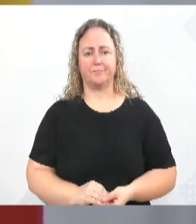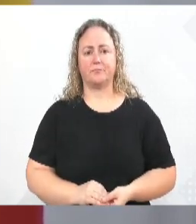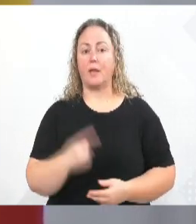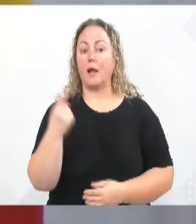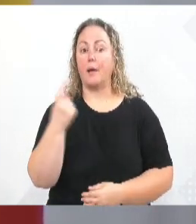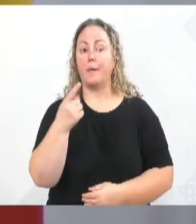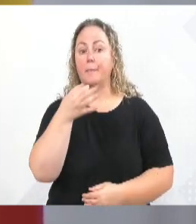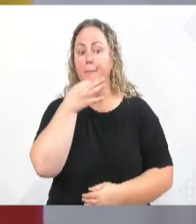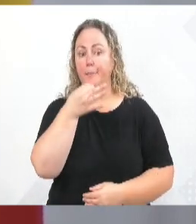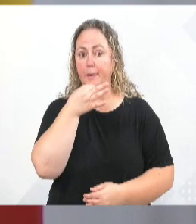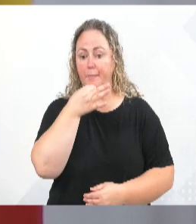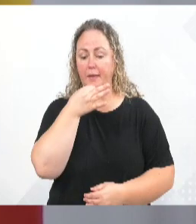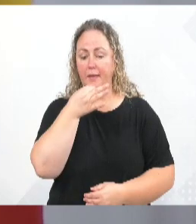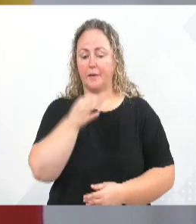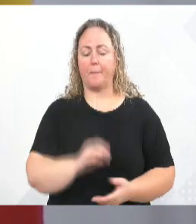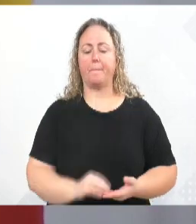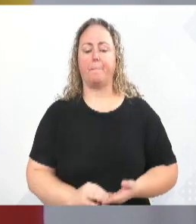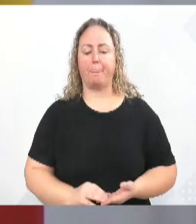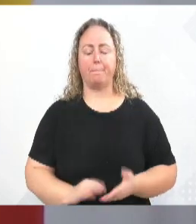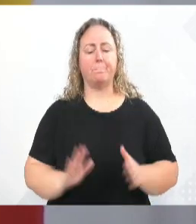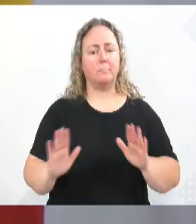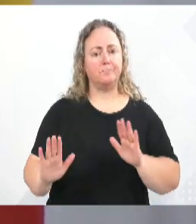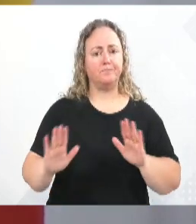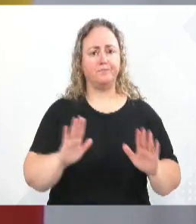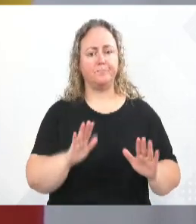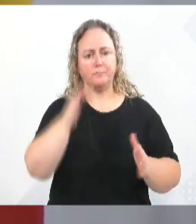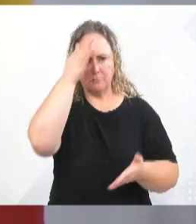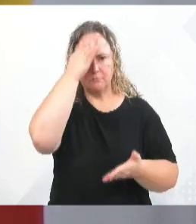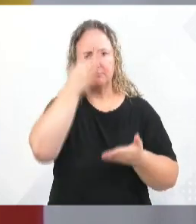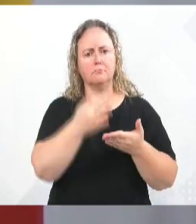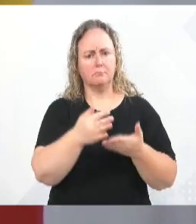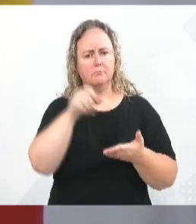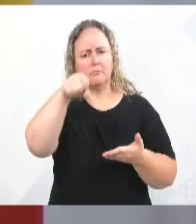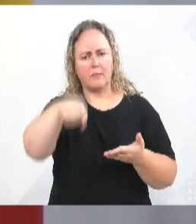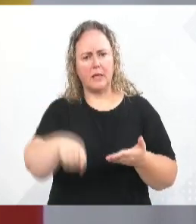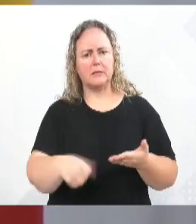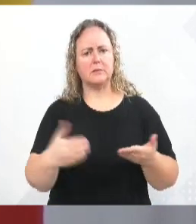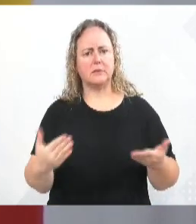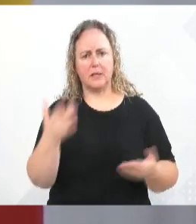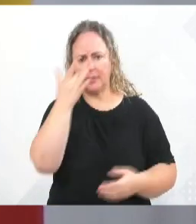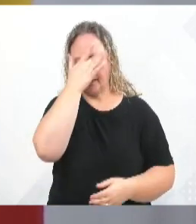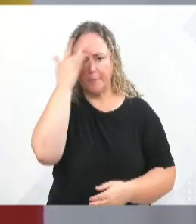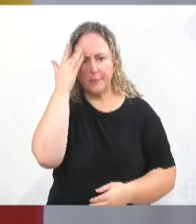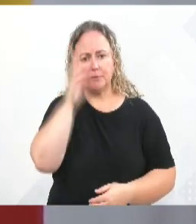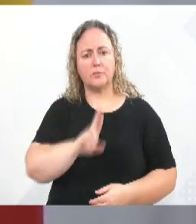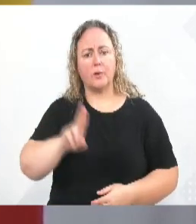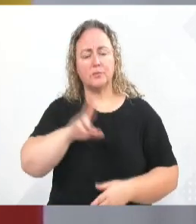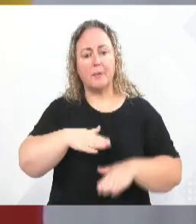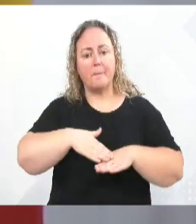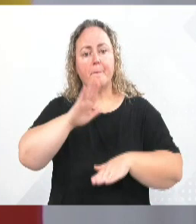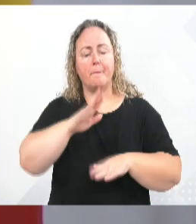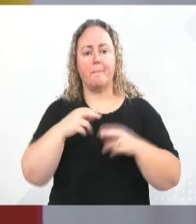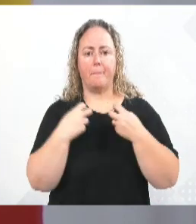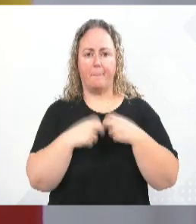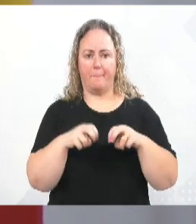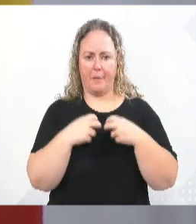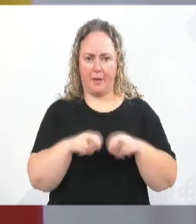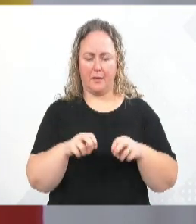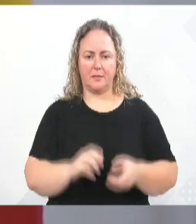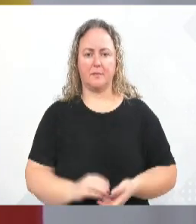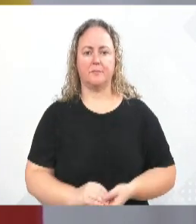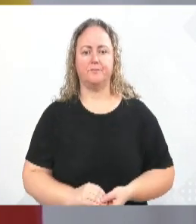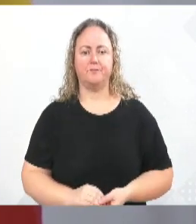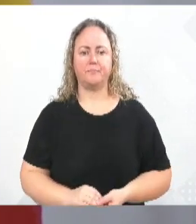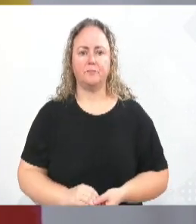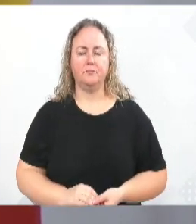sugestão que eu ofereço. É um passo de fé para que as pessoas voltem a utilizar o transporte coletivo. Outro ponto que eu acho